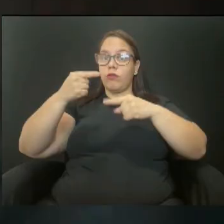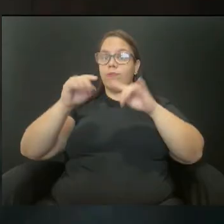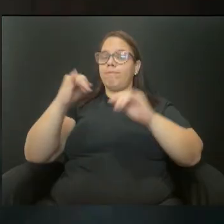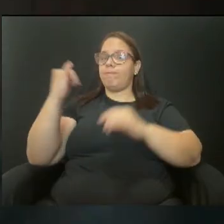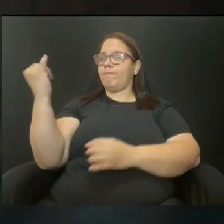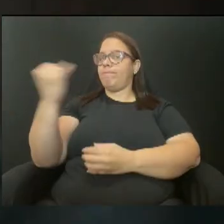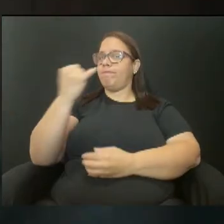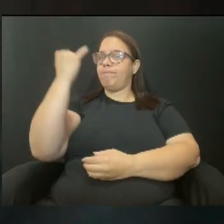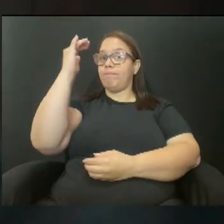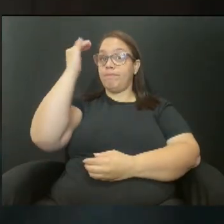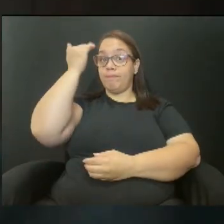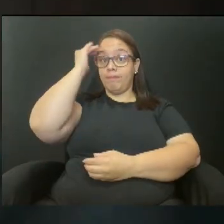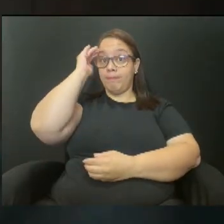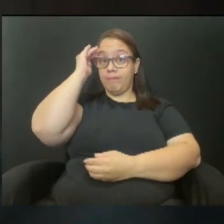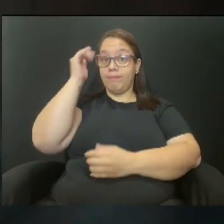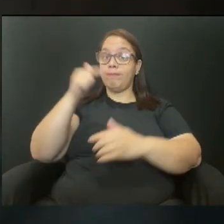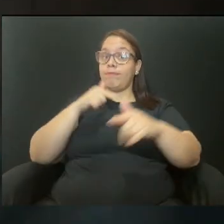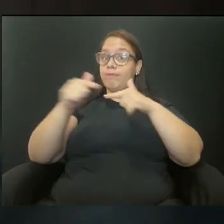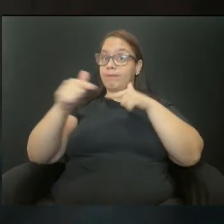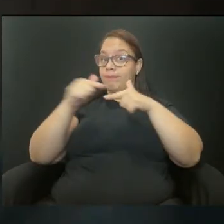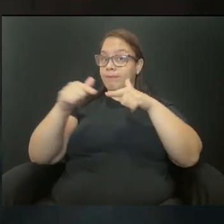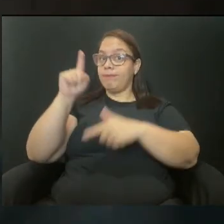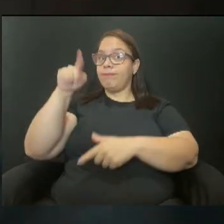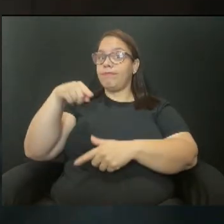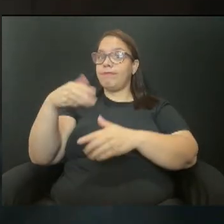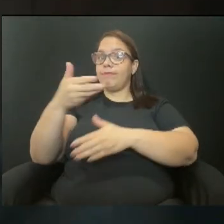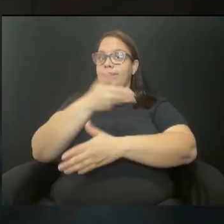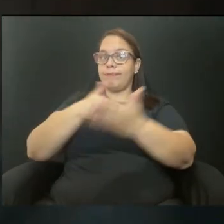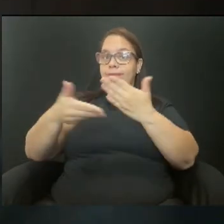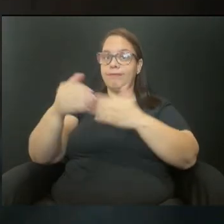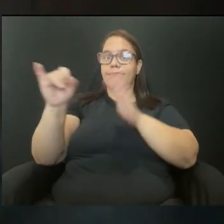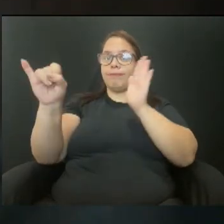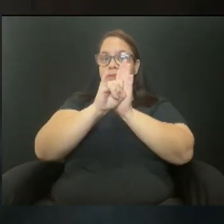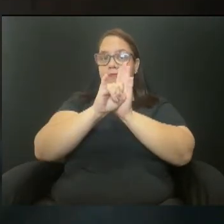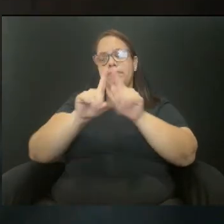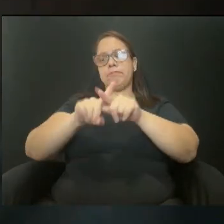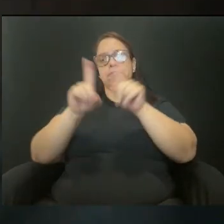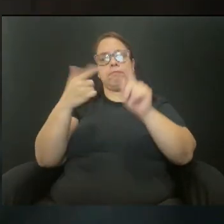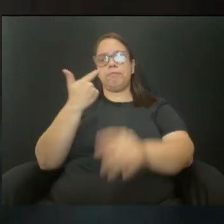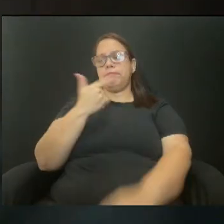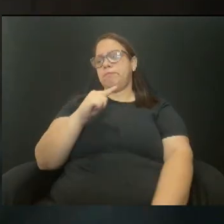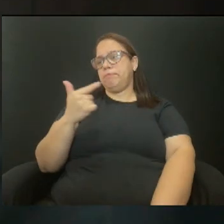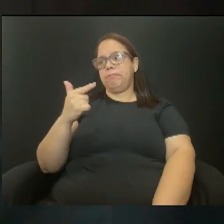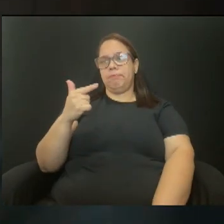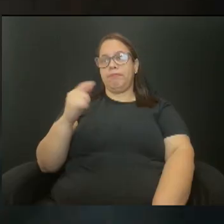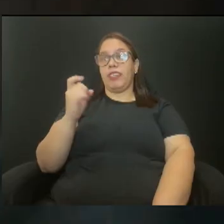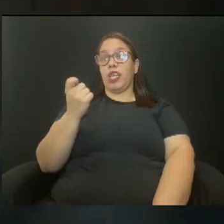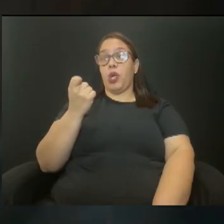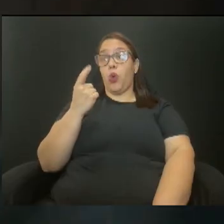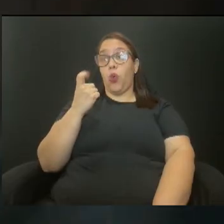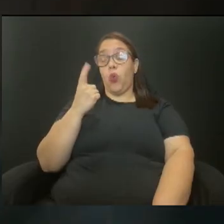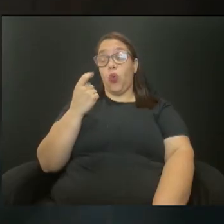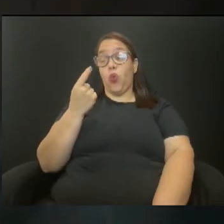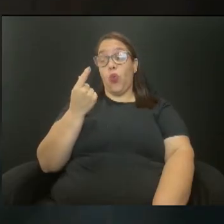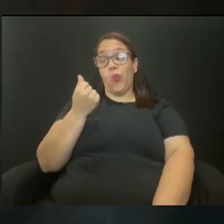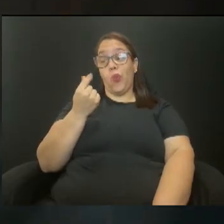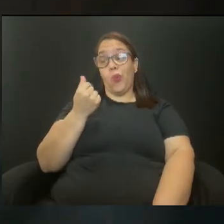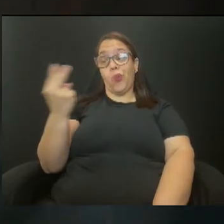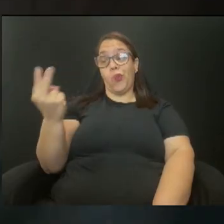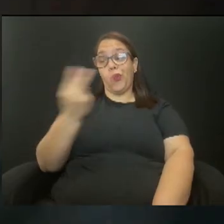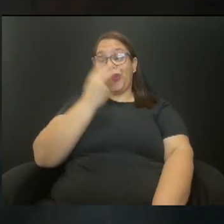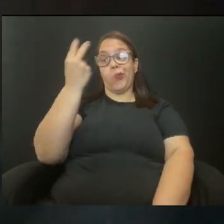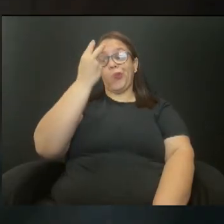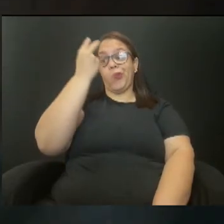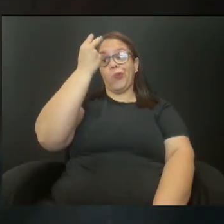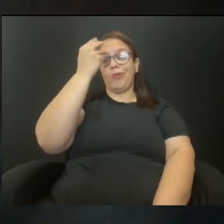que o trabalho é parte da nossa identidade, mas não deve ser nossa única fonte de valor. A gente agradece aqui